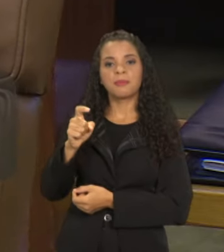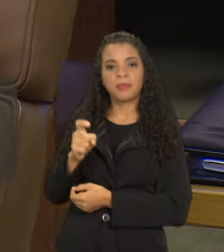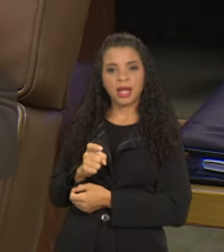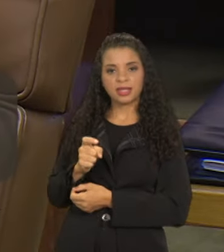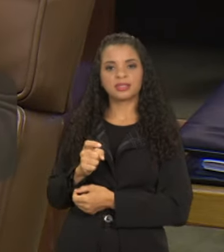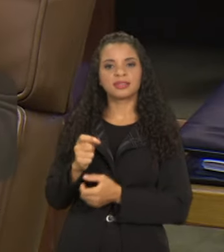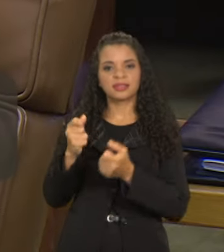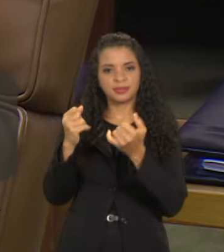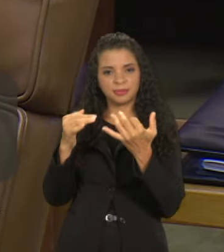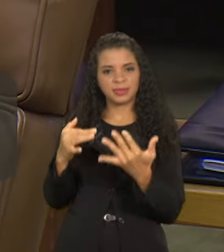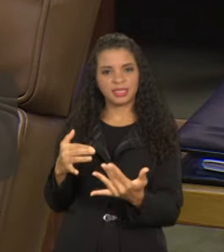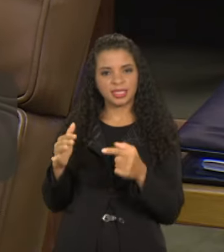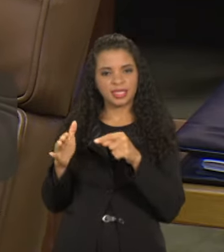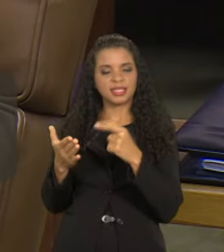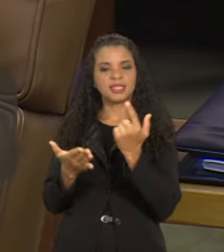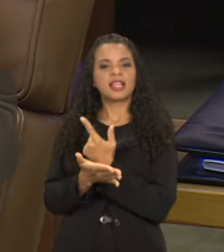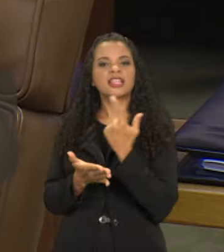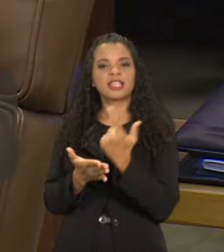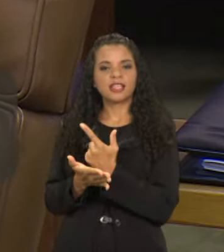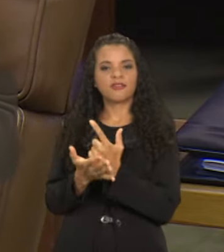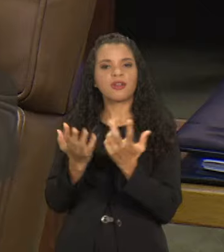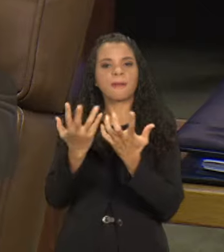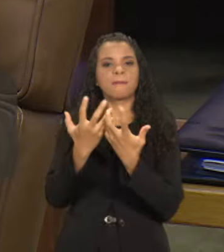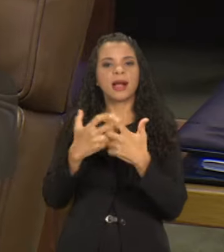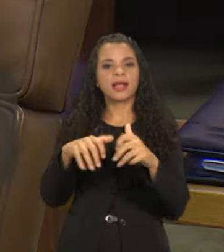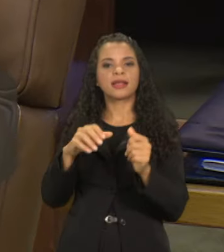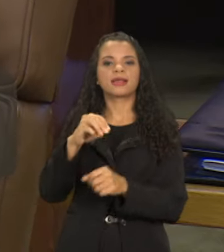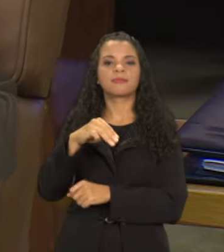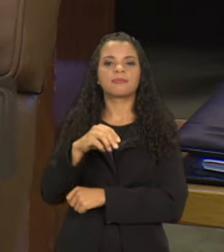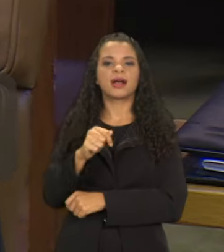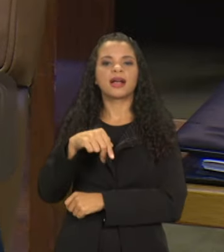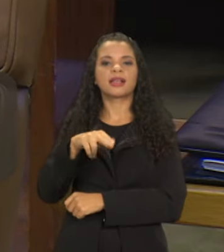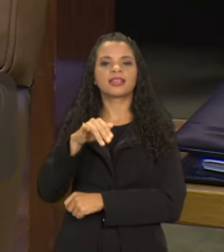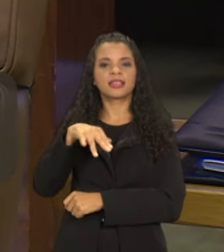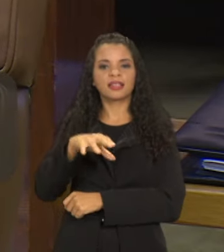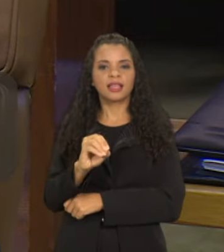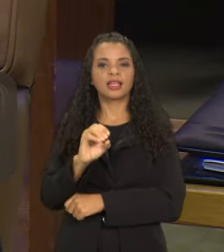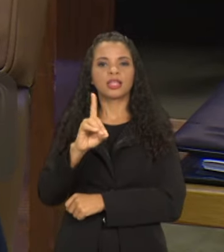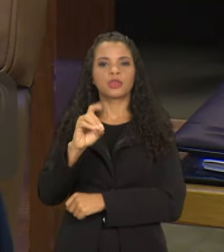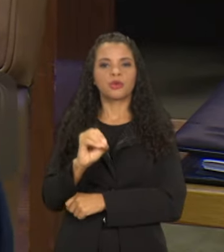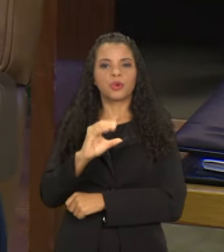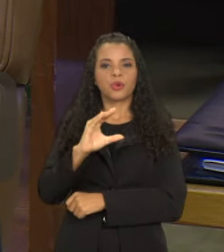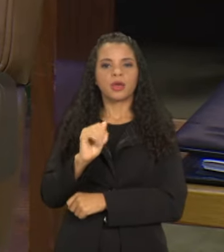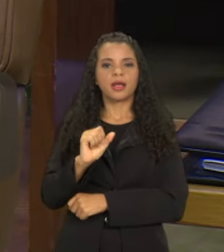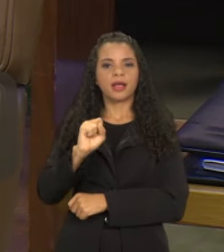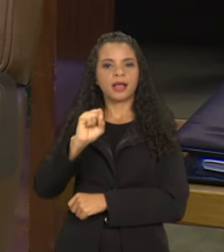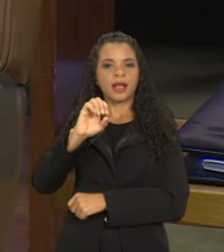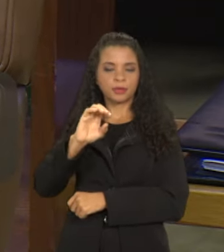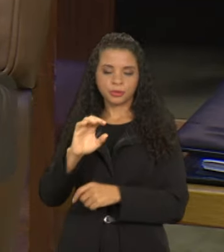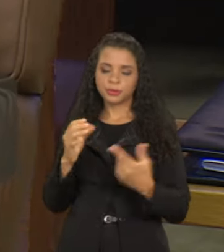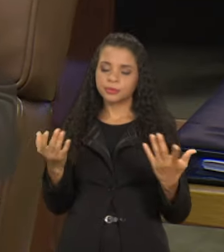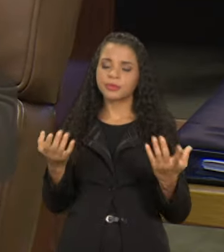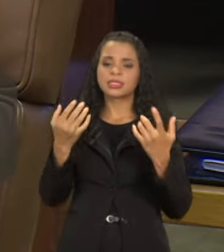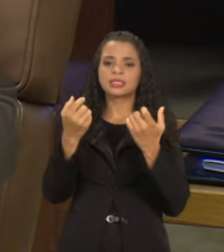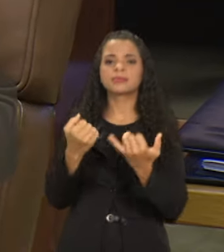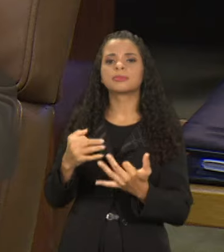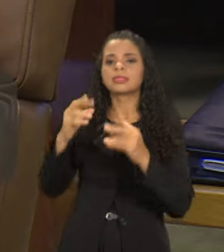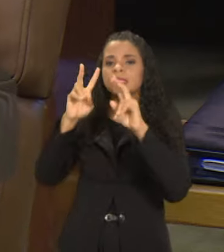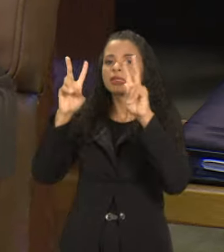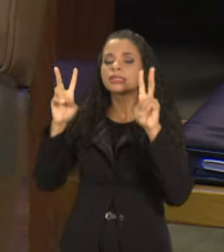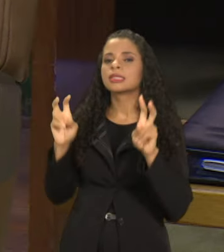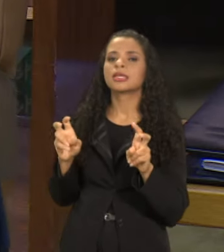do Caos, exatamente como é que se dá, né, essa disseminação, vamos dizer, de temas que sejam,